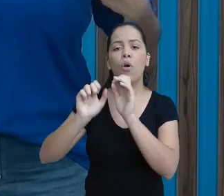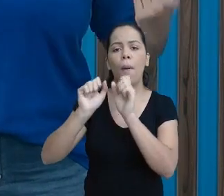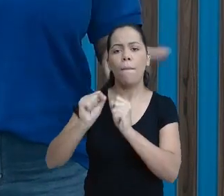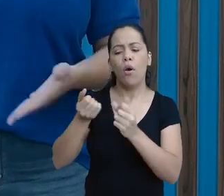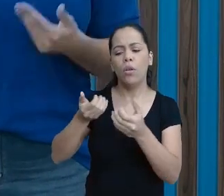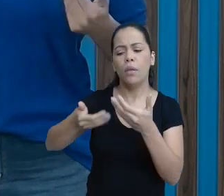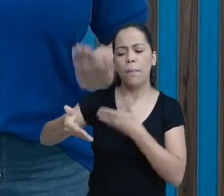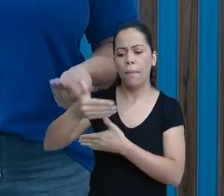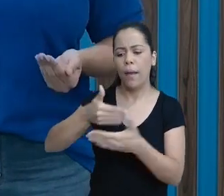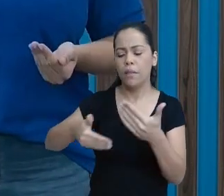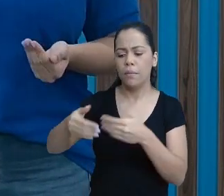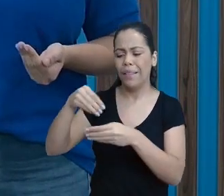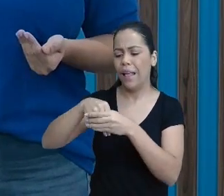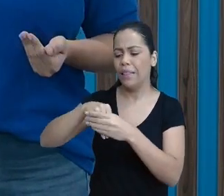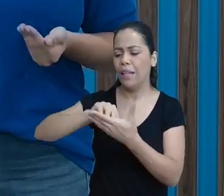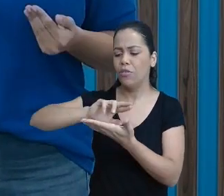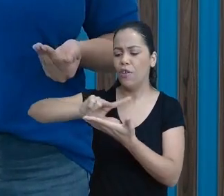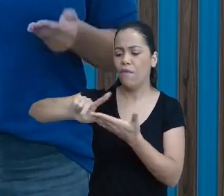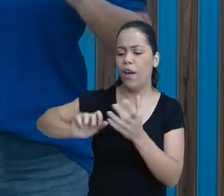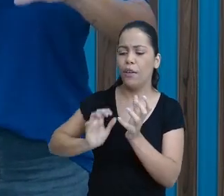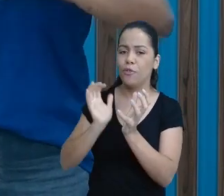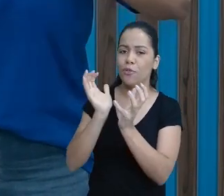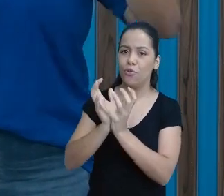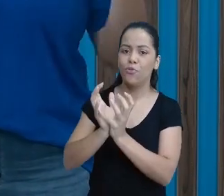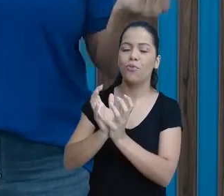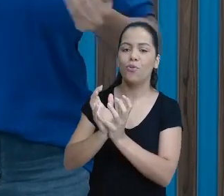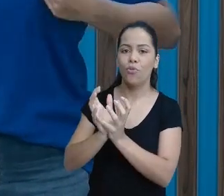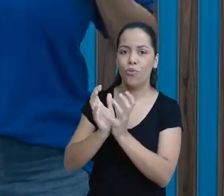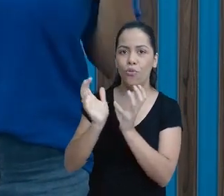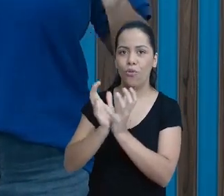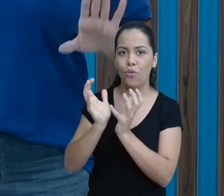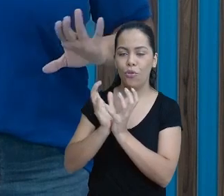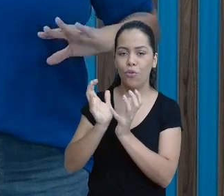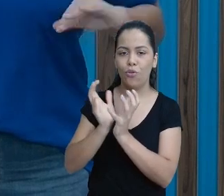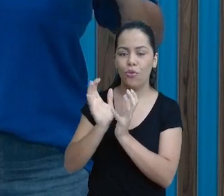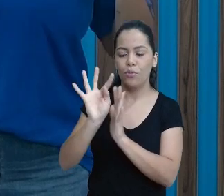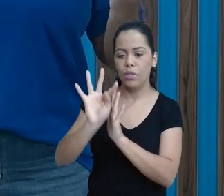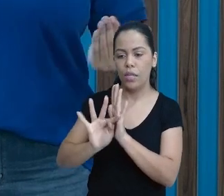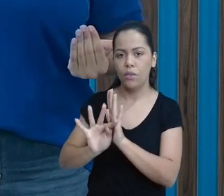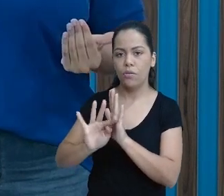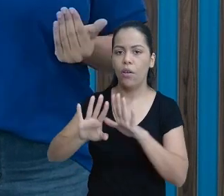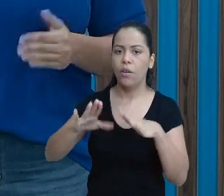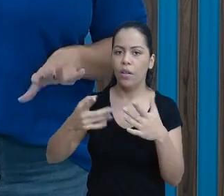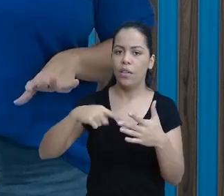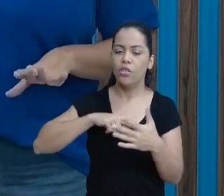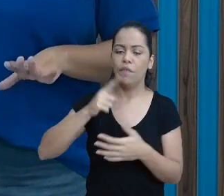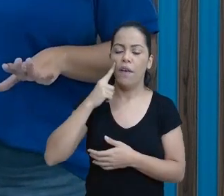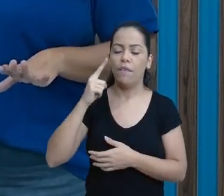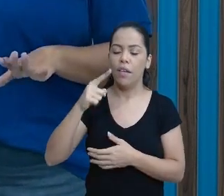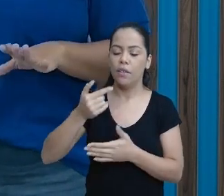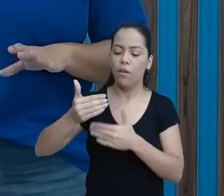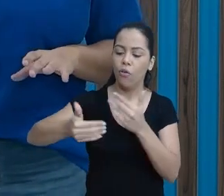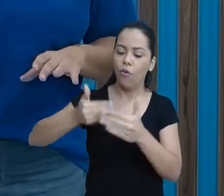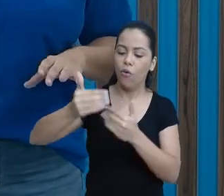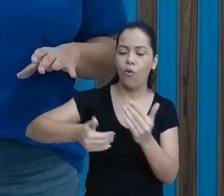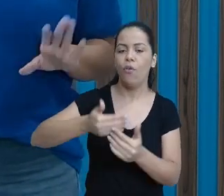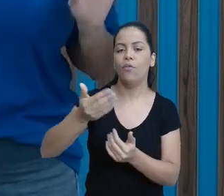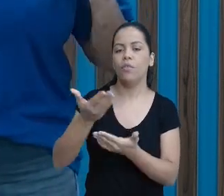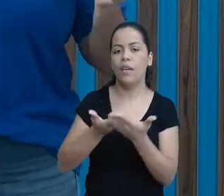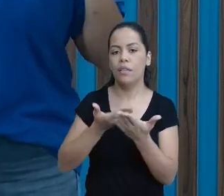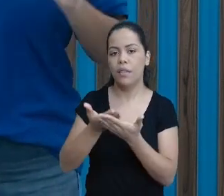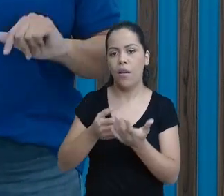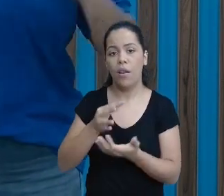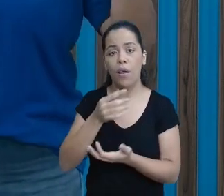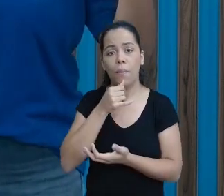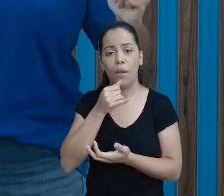diversos agrupamentos textuais. Então, a gente também vai ver isso ao longo das aulas, porque a resenha, por exemplo, ela